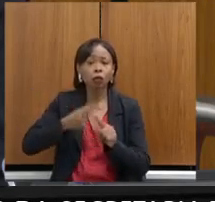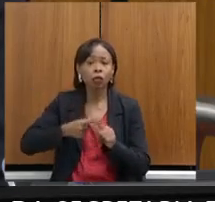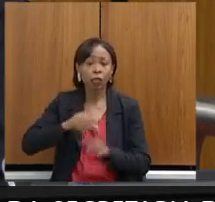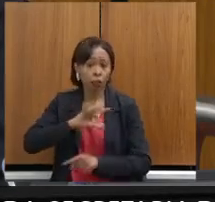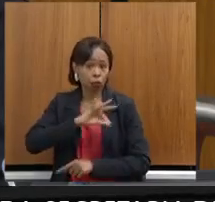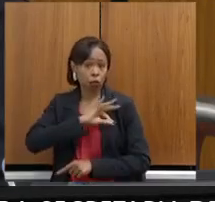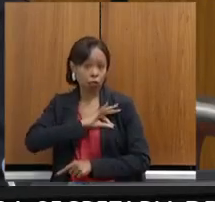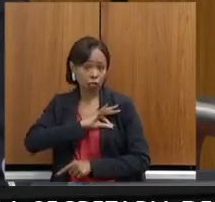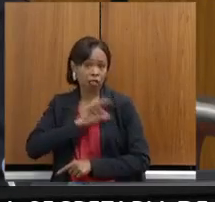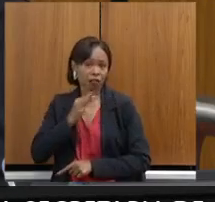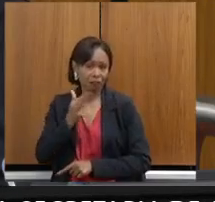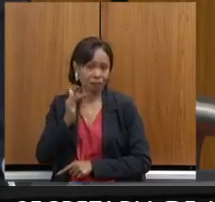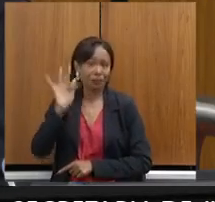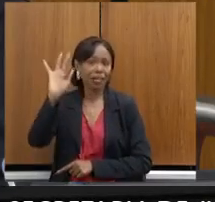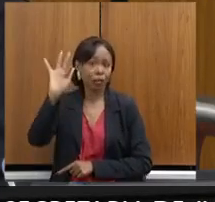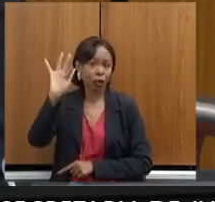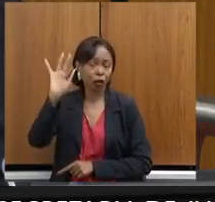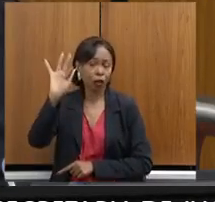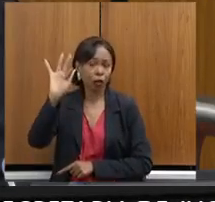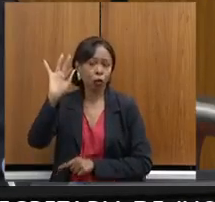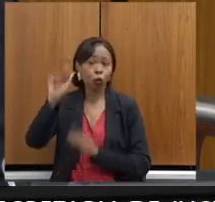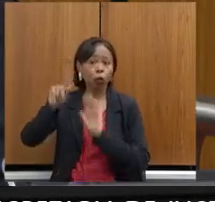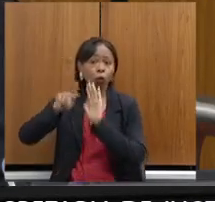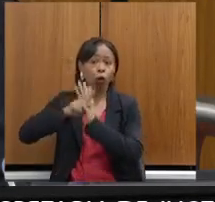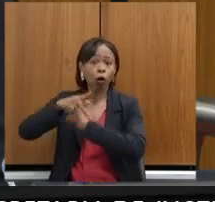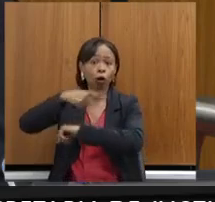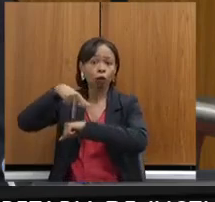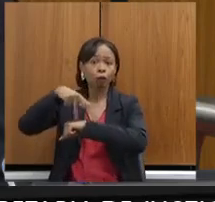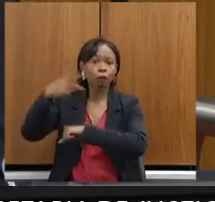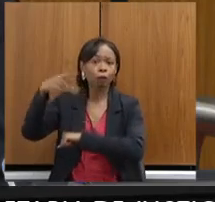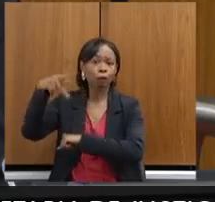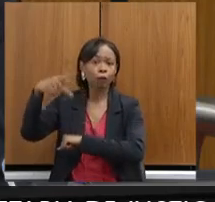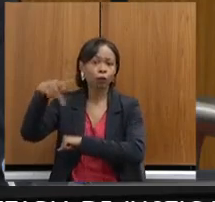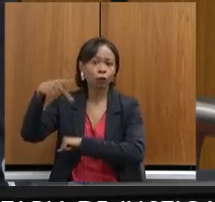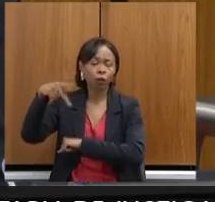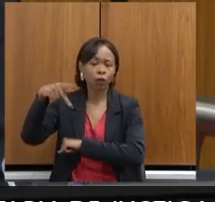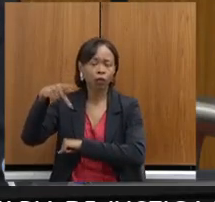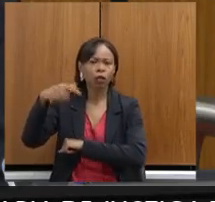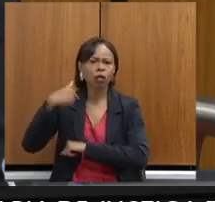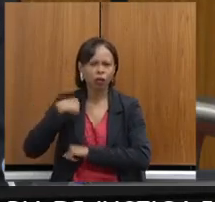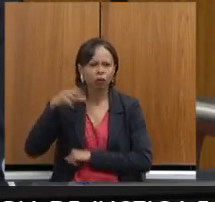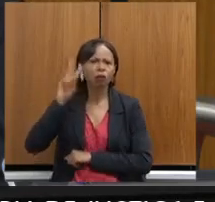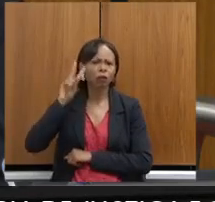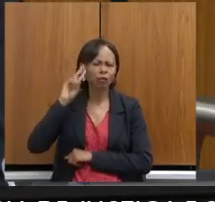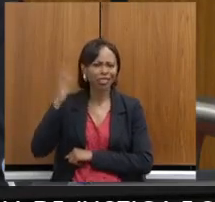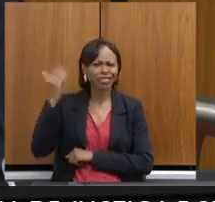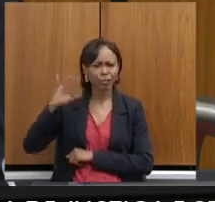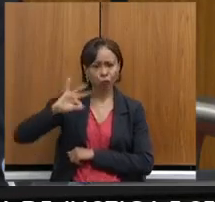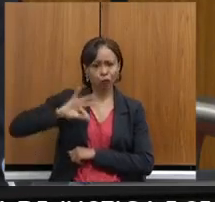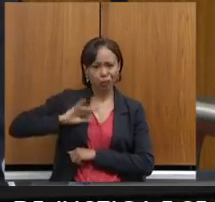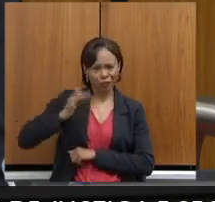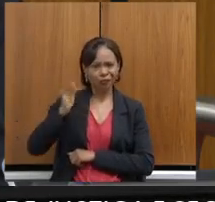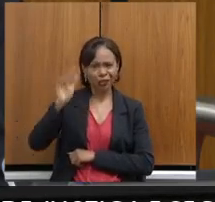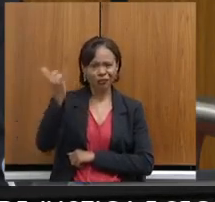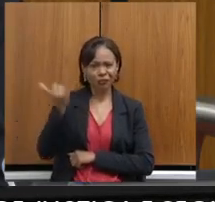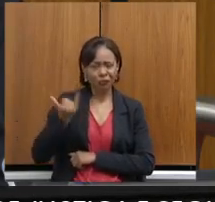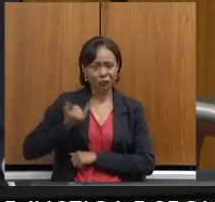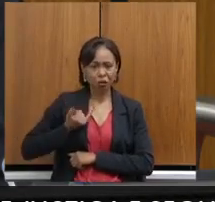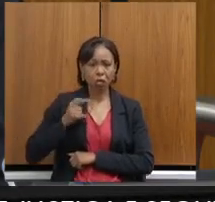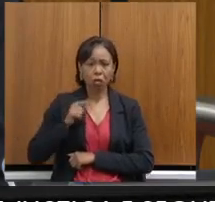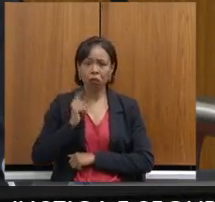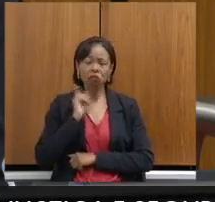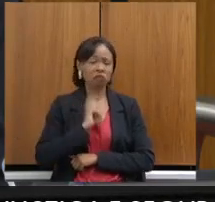que tem o nome diferente do Paraguai Eu lembro quando um policial federal falou comigo que Minas Gerais não é